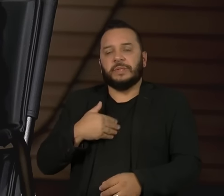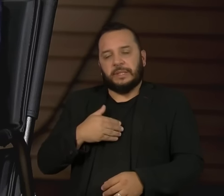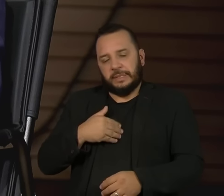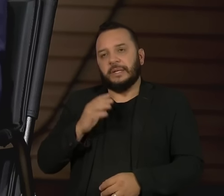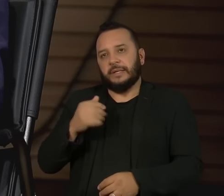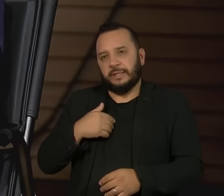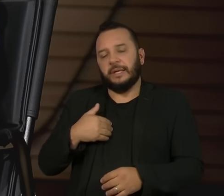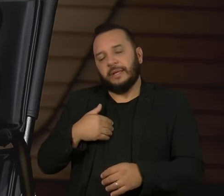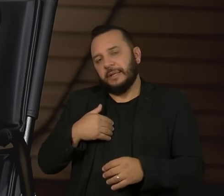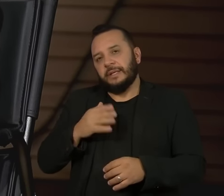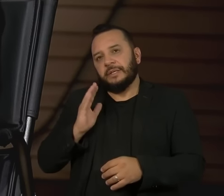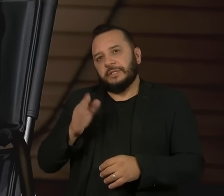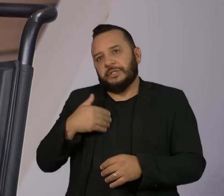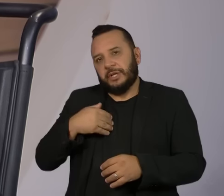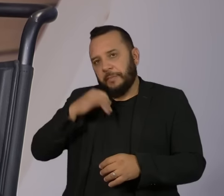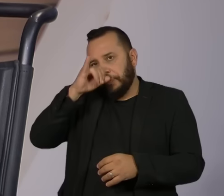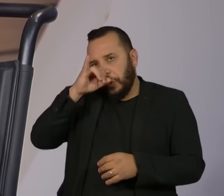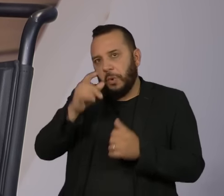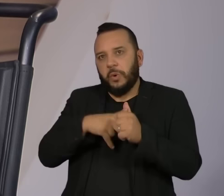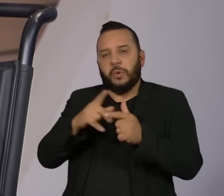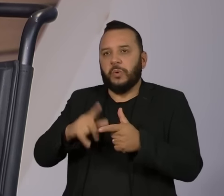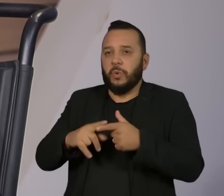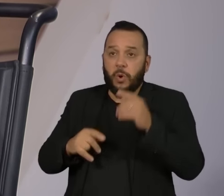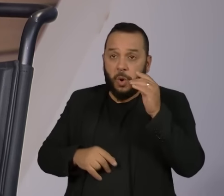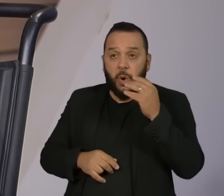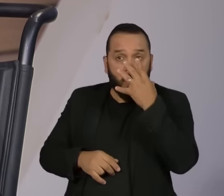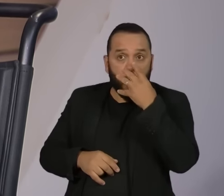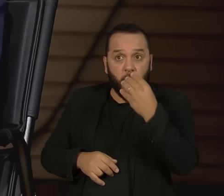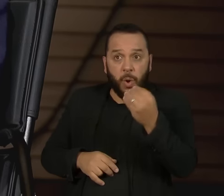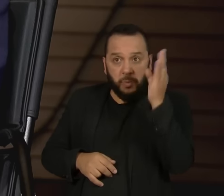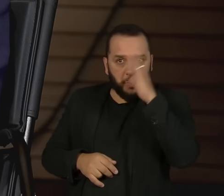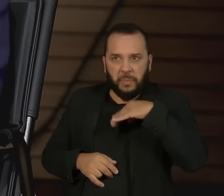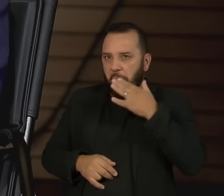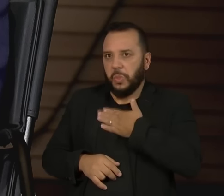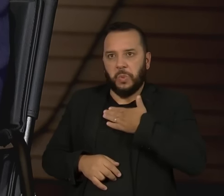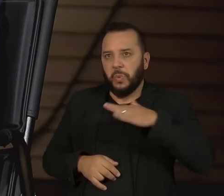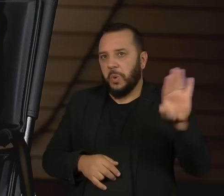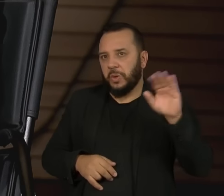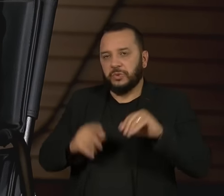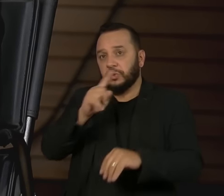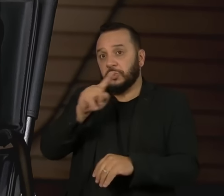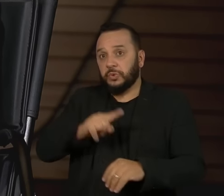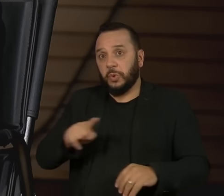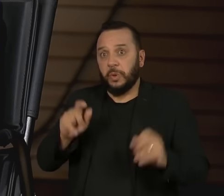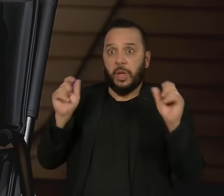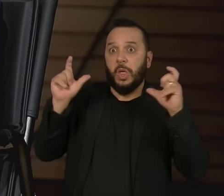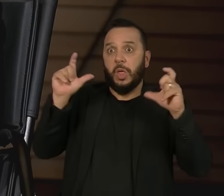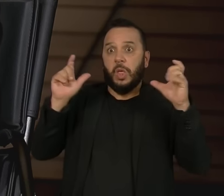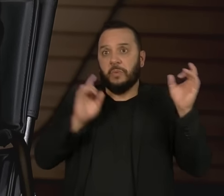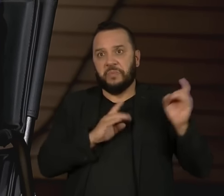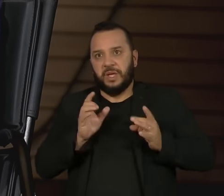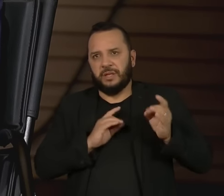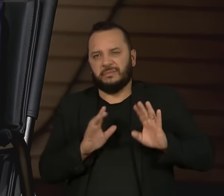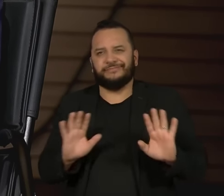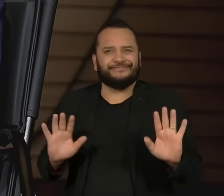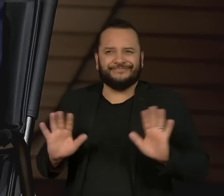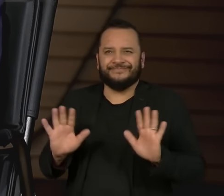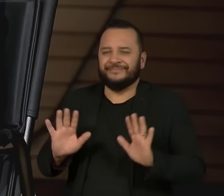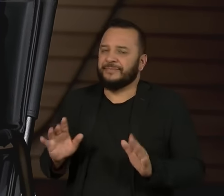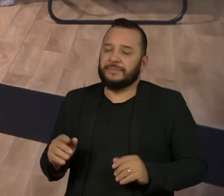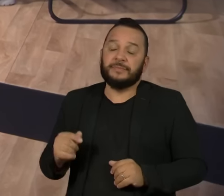E o lobo mau, imagina, não vou mais, eu vou no zoológico, vou ter um ataque. E tem mais uma coisa, importantíssima,